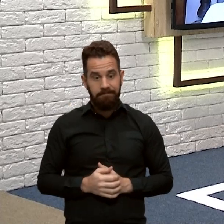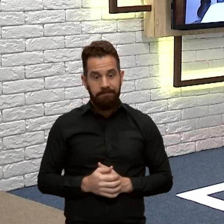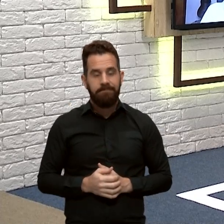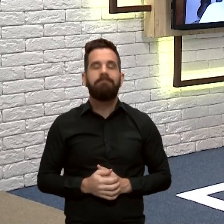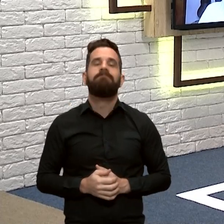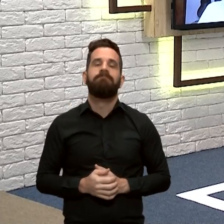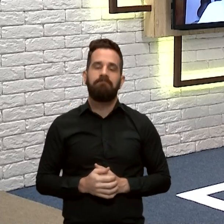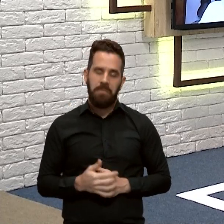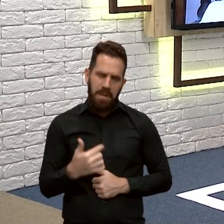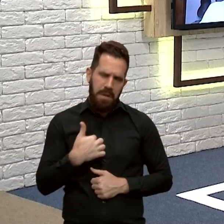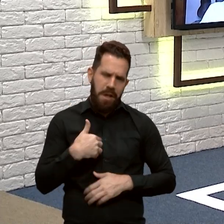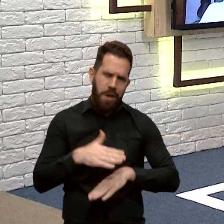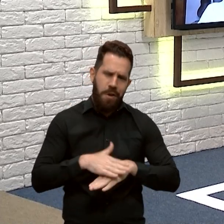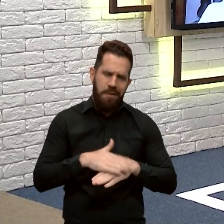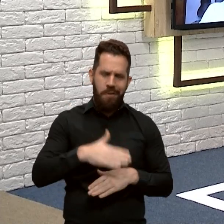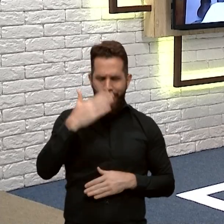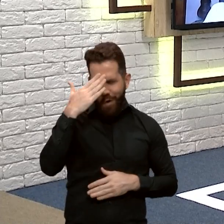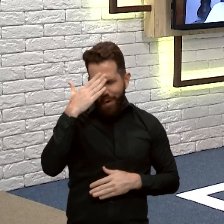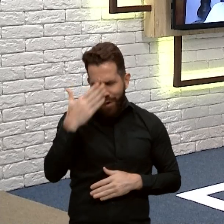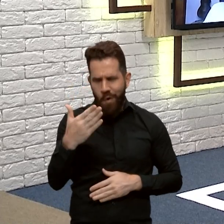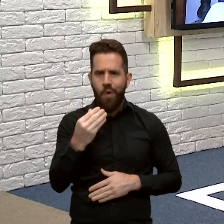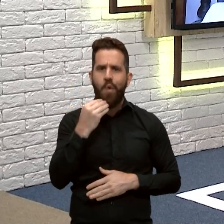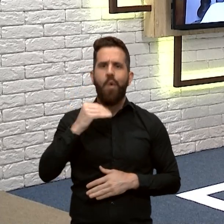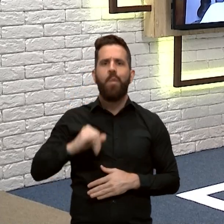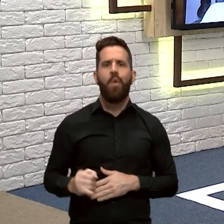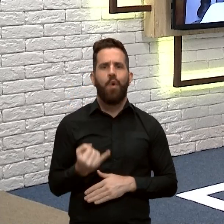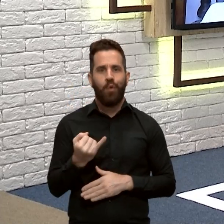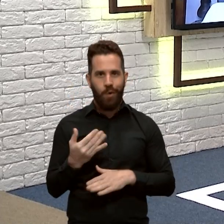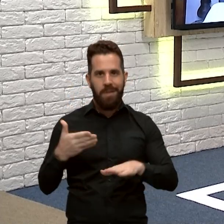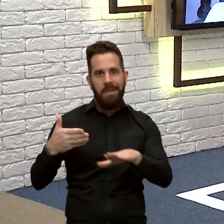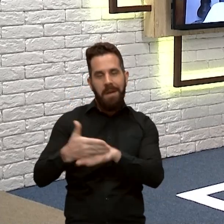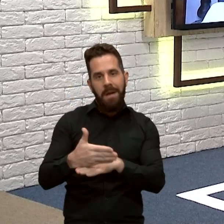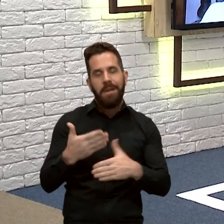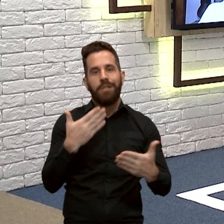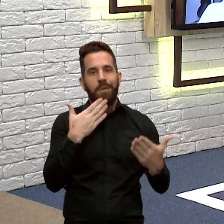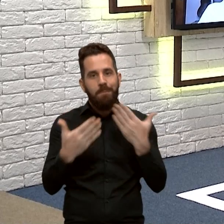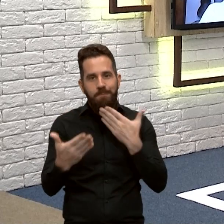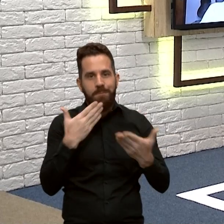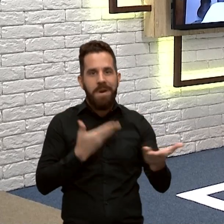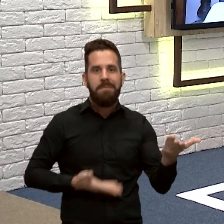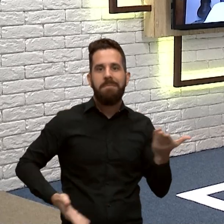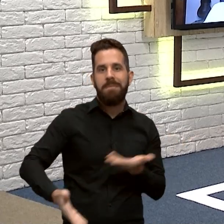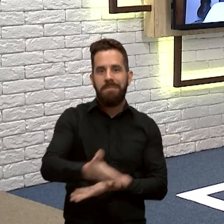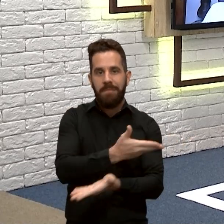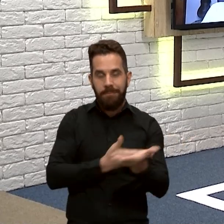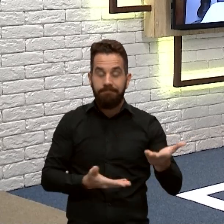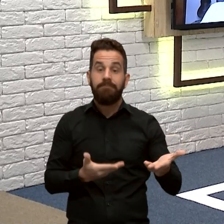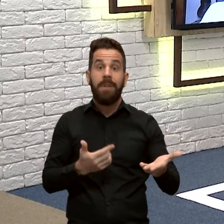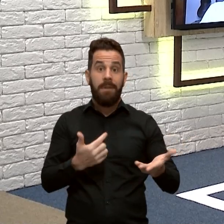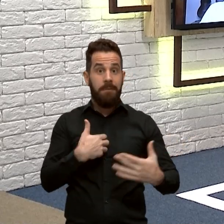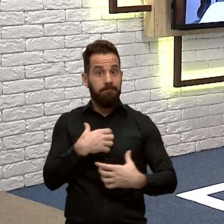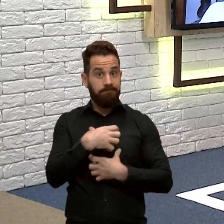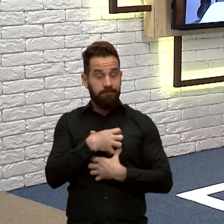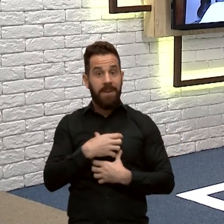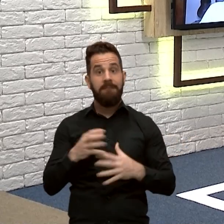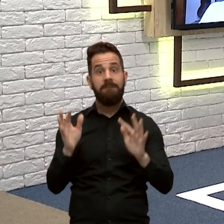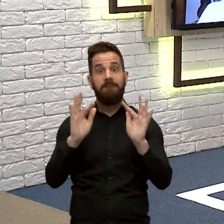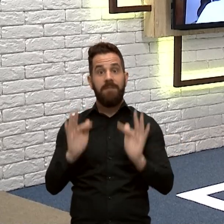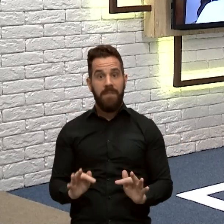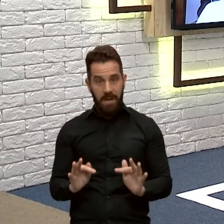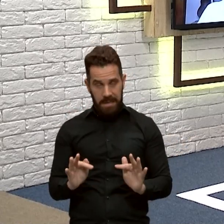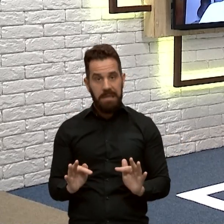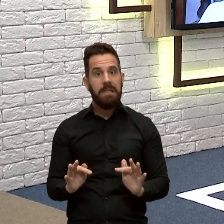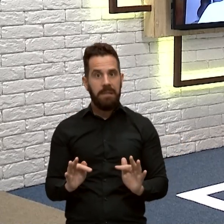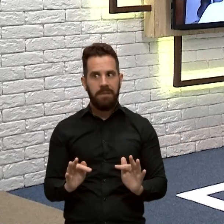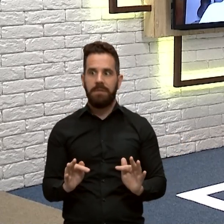Eu que agradeço a oportunidade de estar nesse bate-papo. Fico feliz em poder também